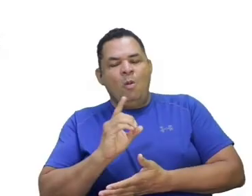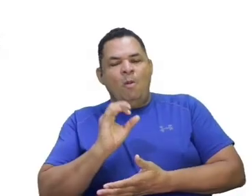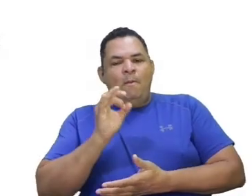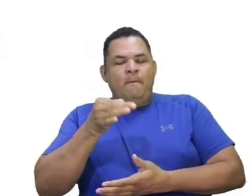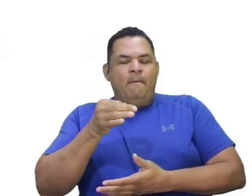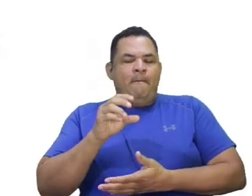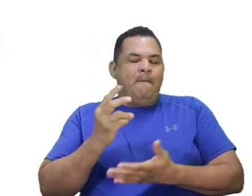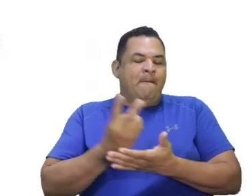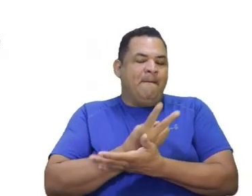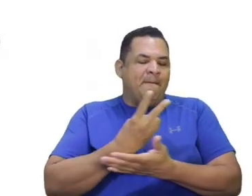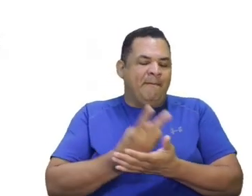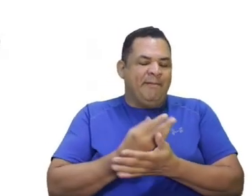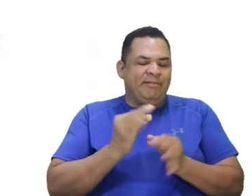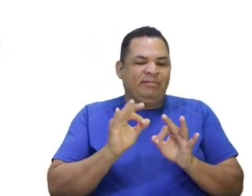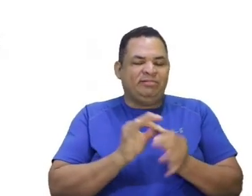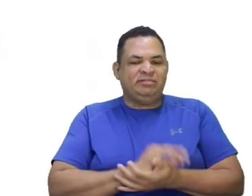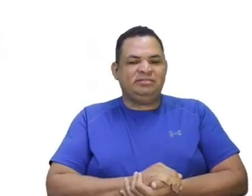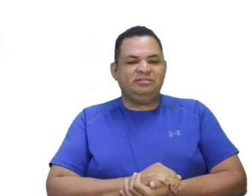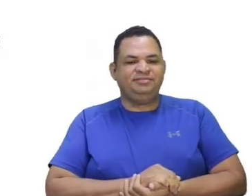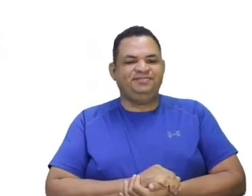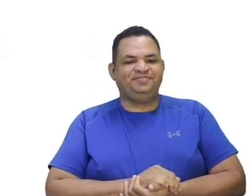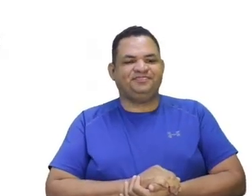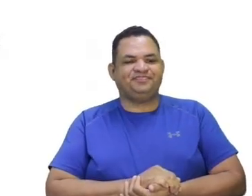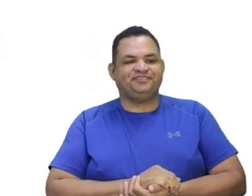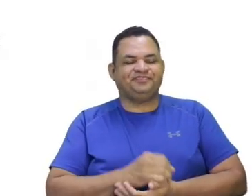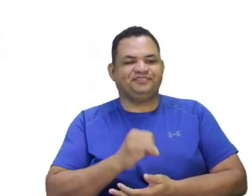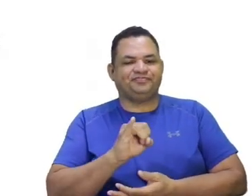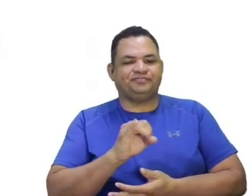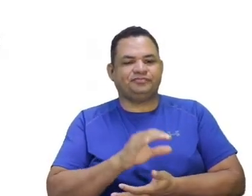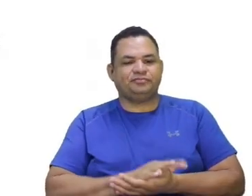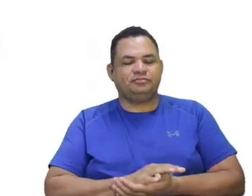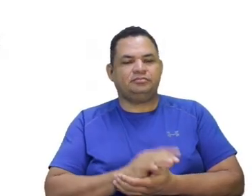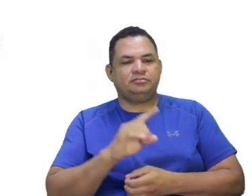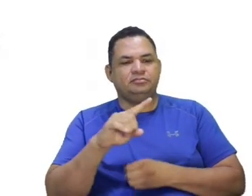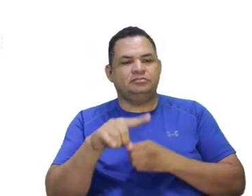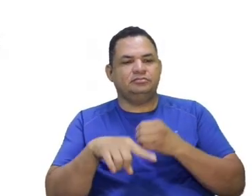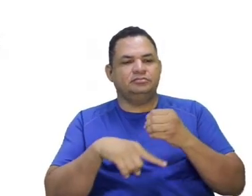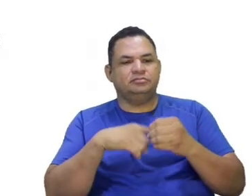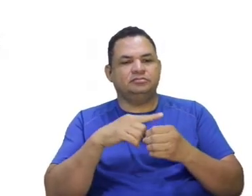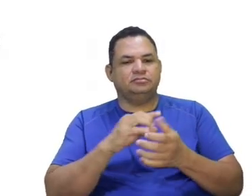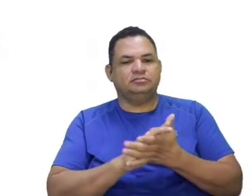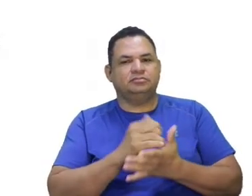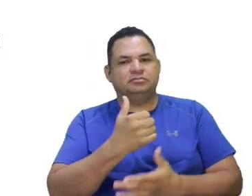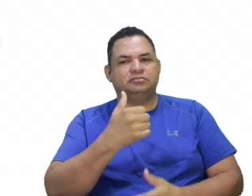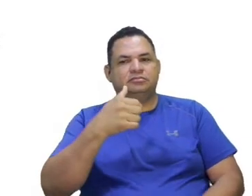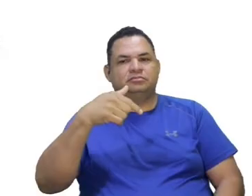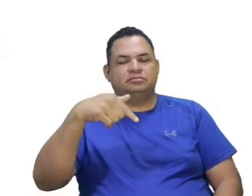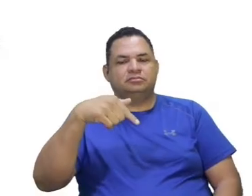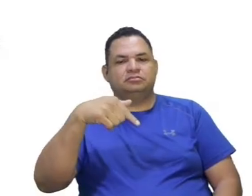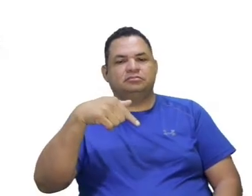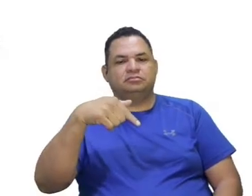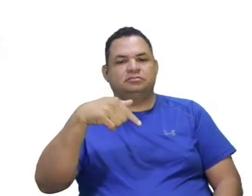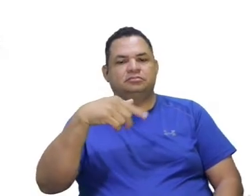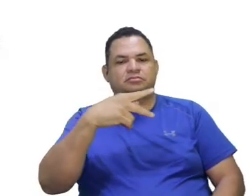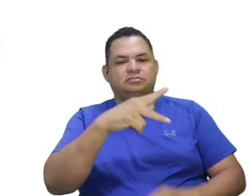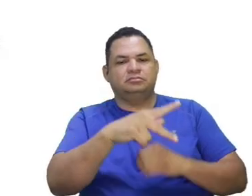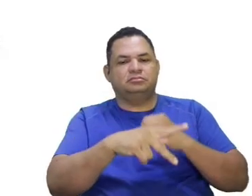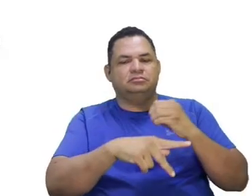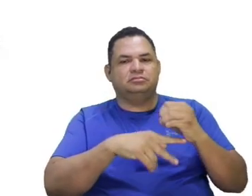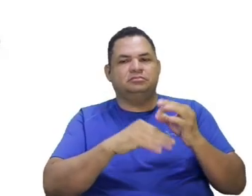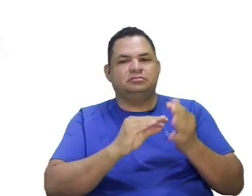errada? Muito simples. Se o seu átomo tem 17 prótons,